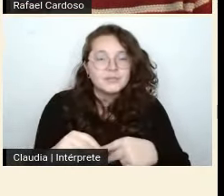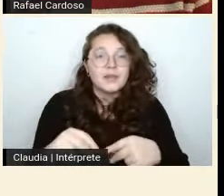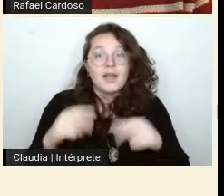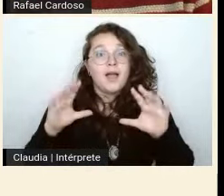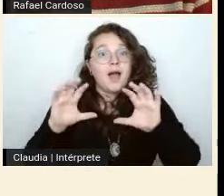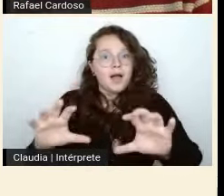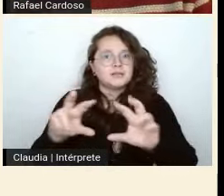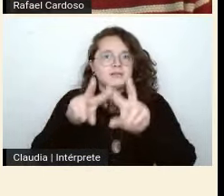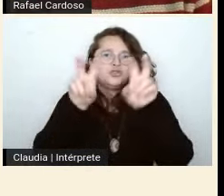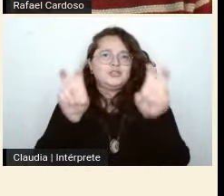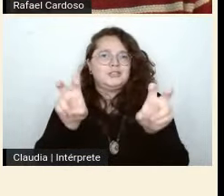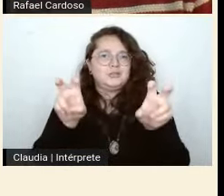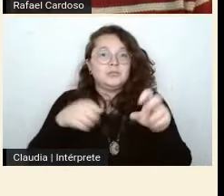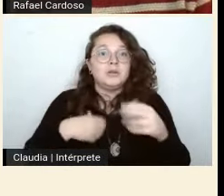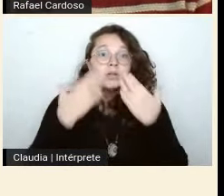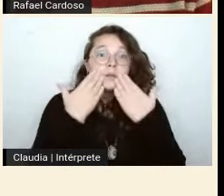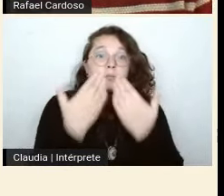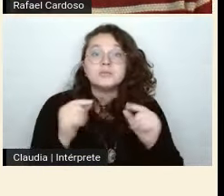brasilidade normativa.